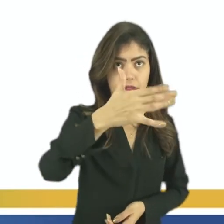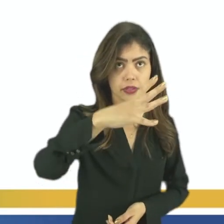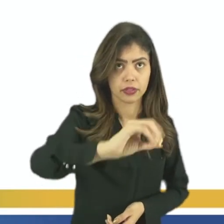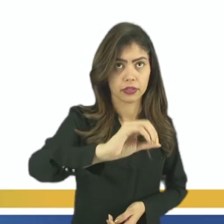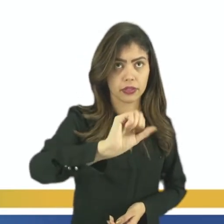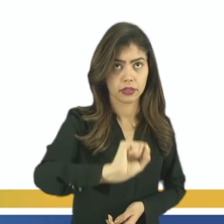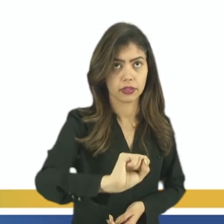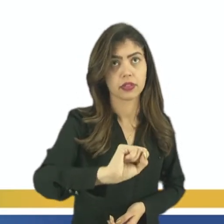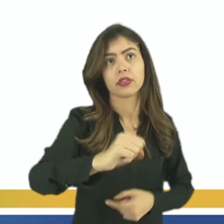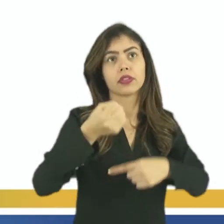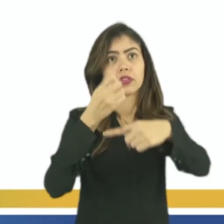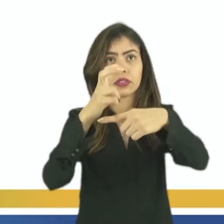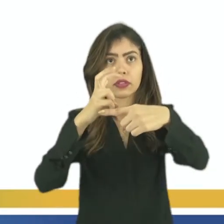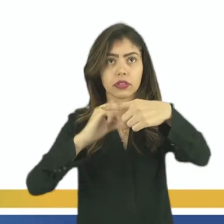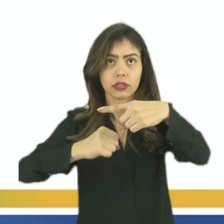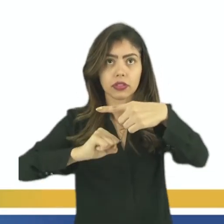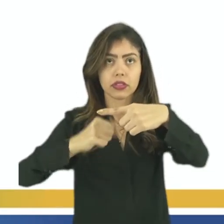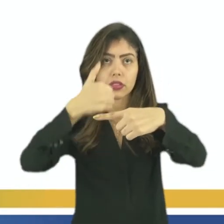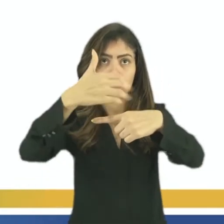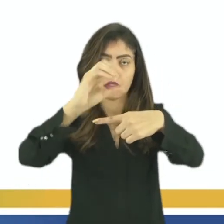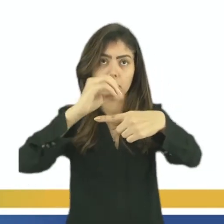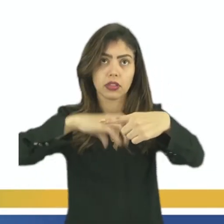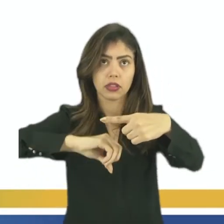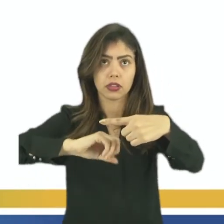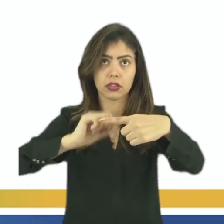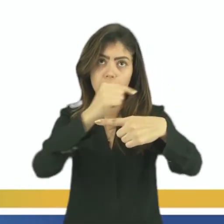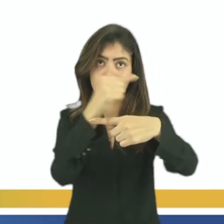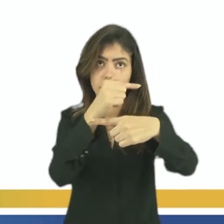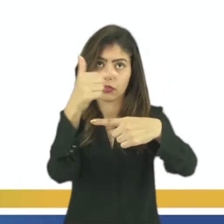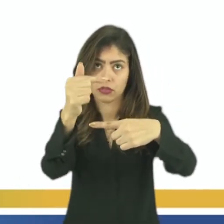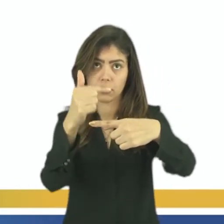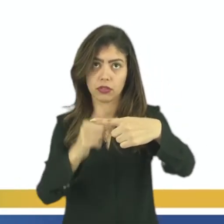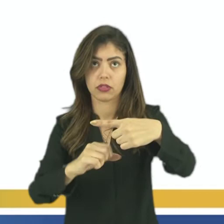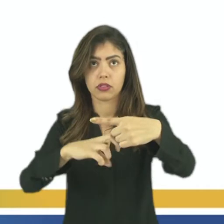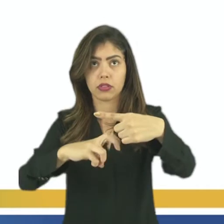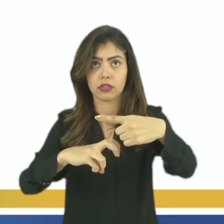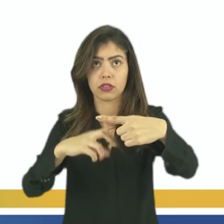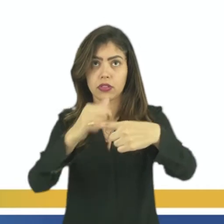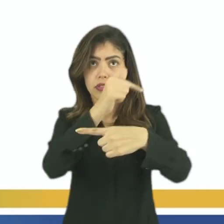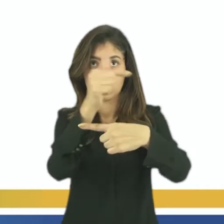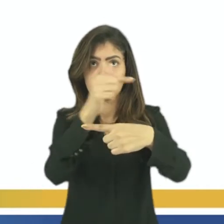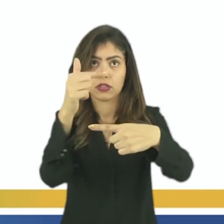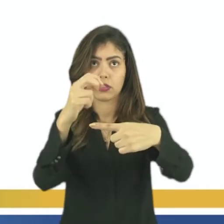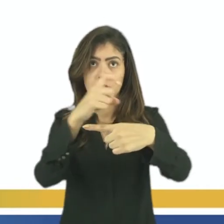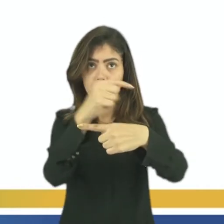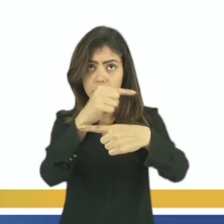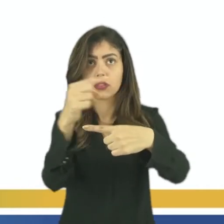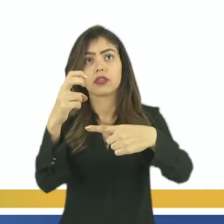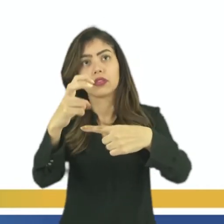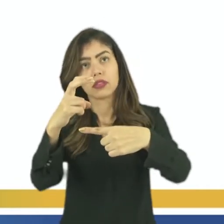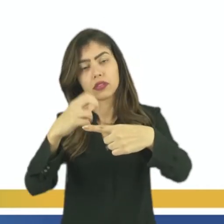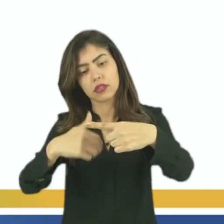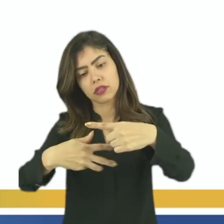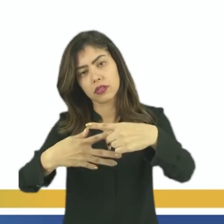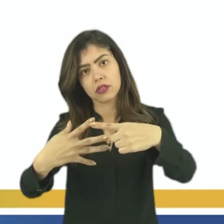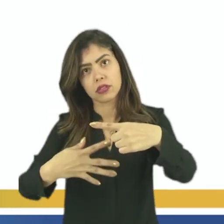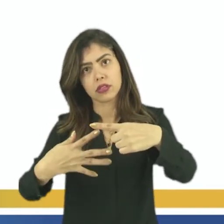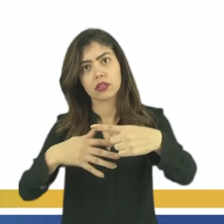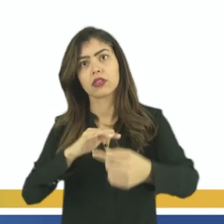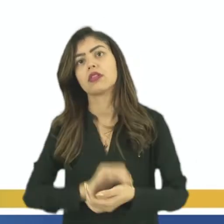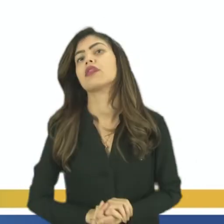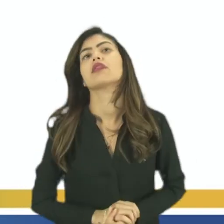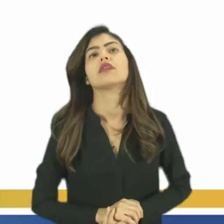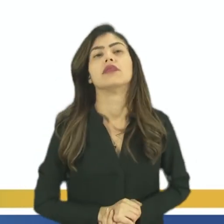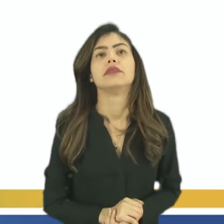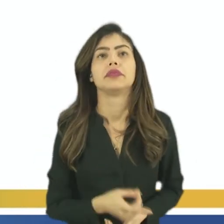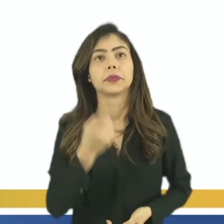nonos 10 oitavo cinco oitavos 10 novos - 75 e - 564 -